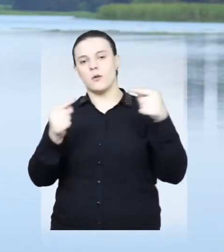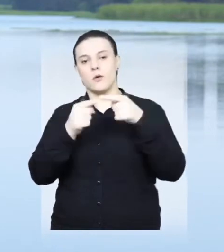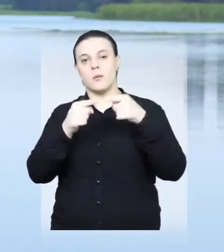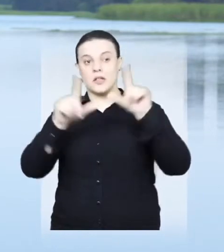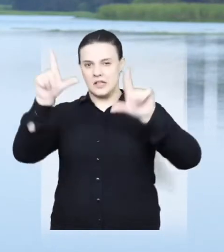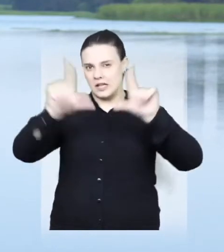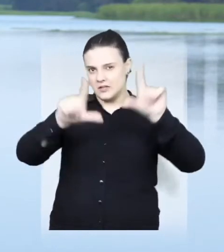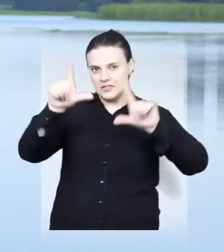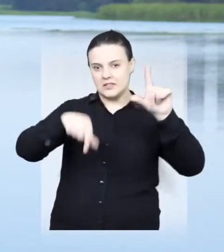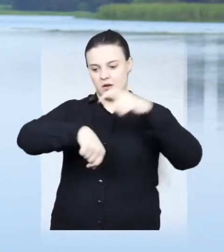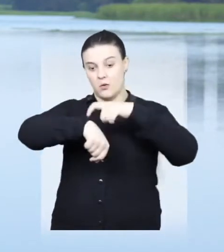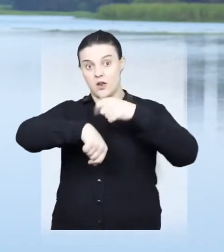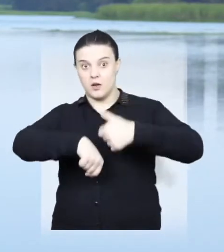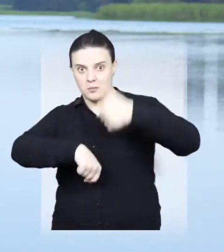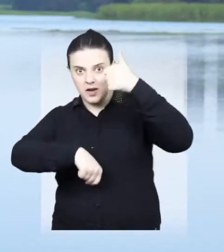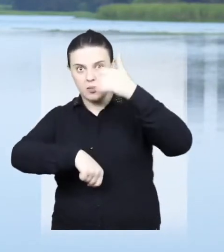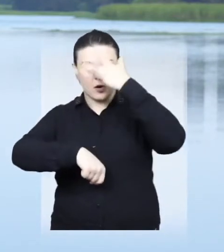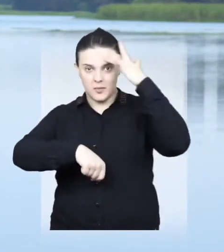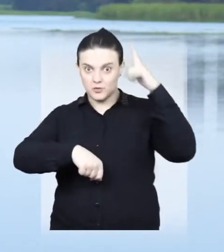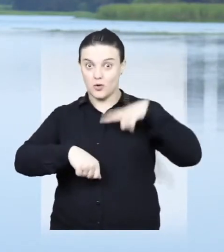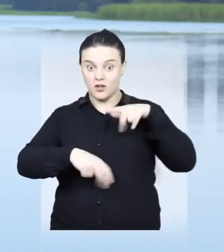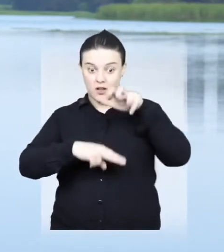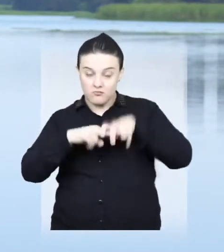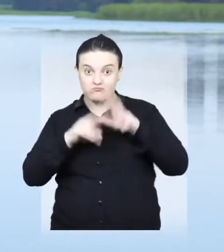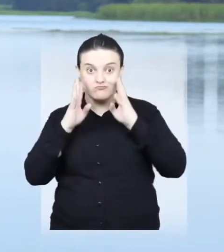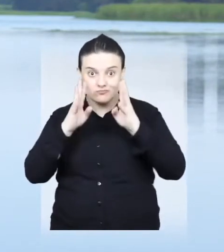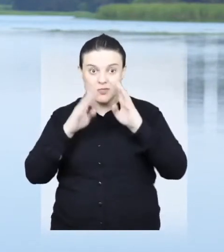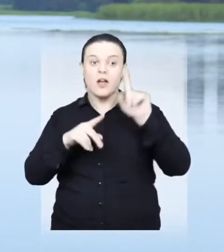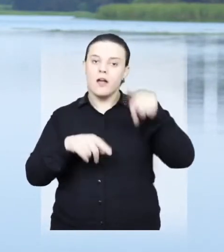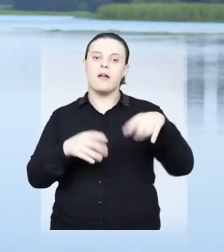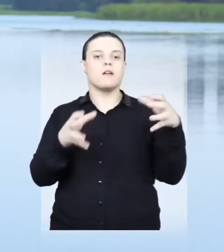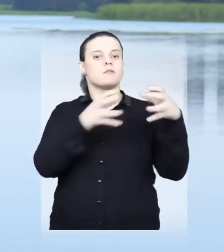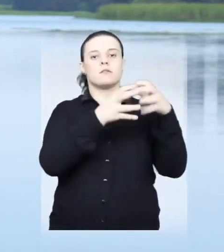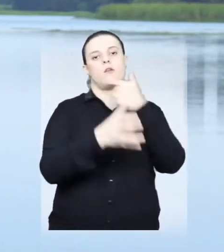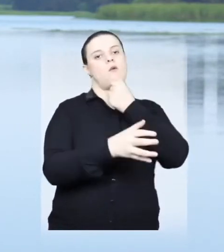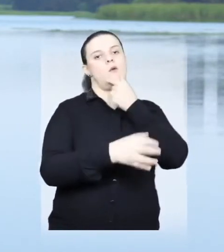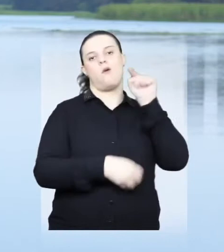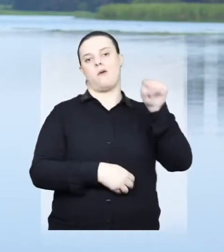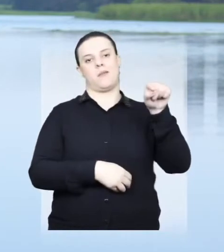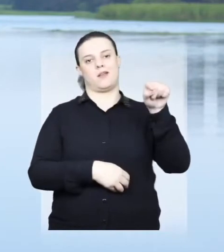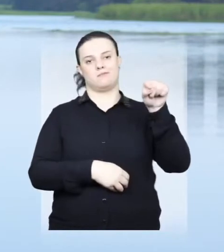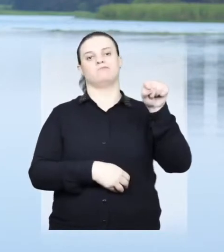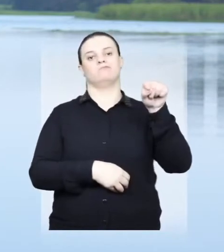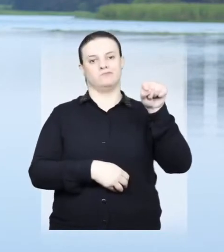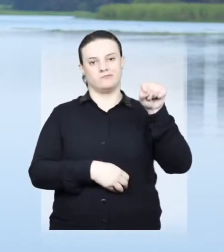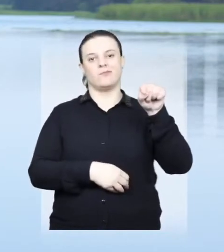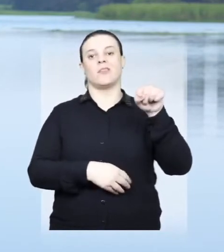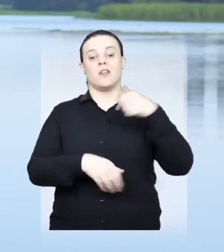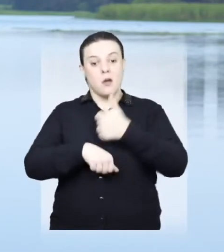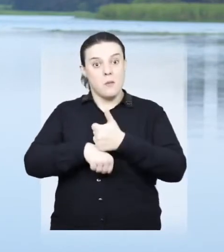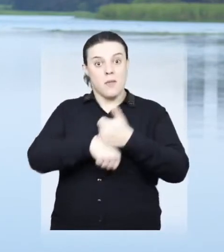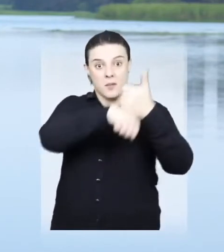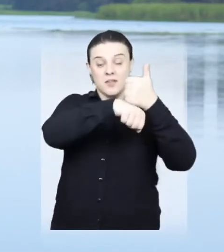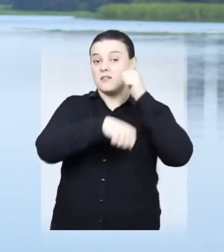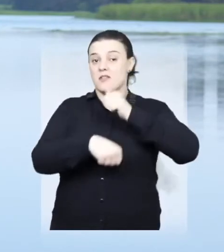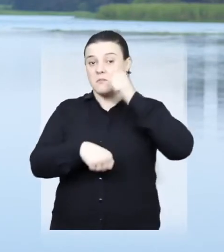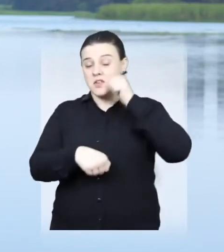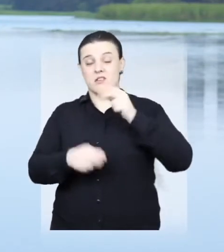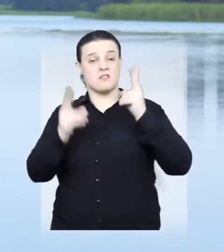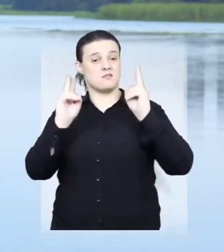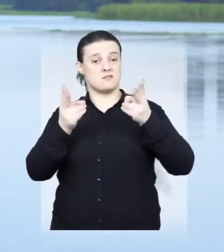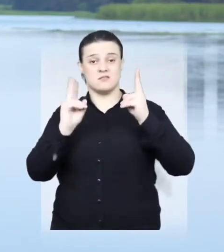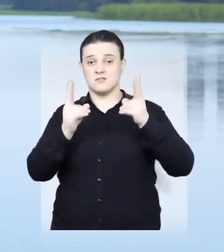de televisão, né, é o masculino. A premiação das meninas